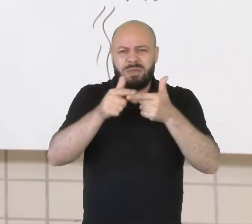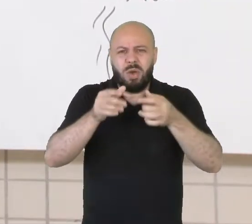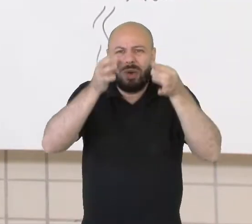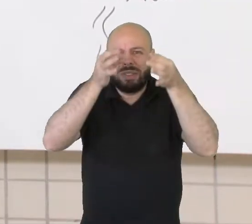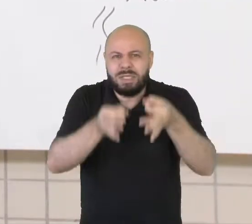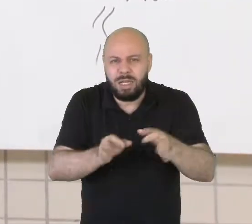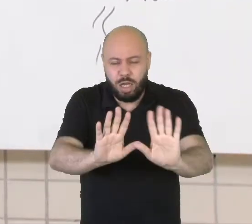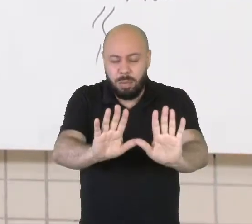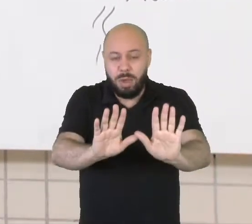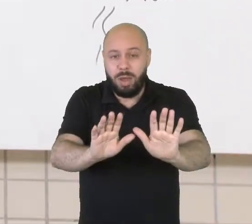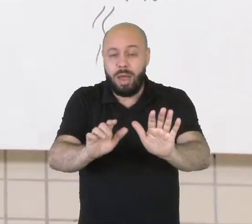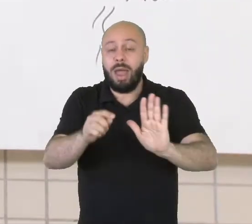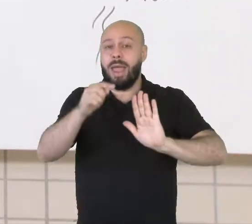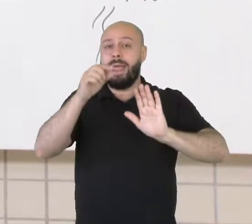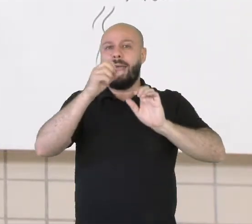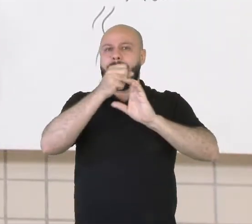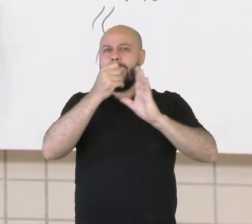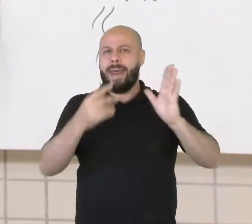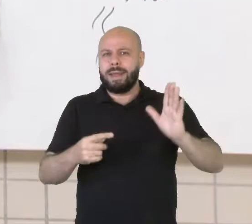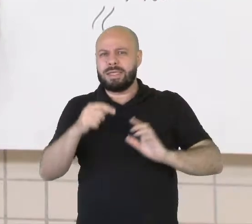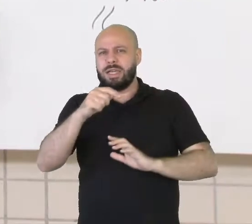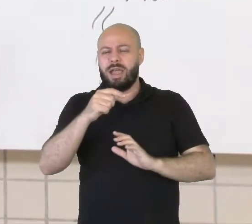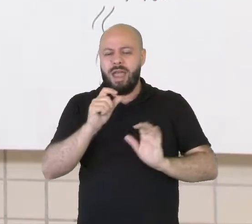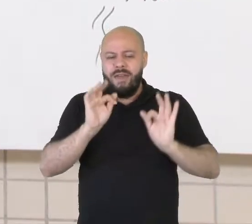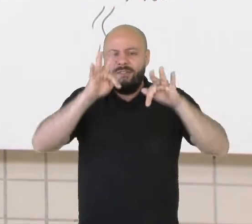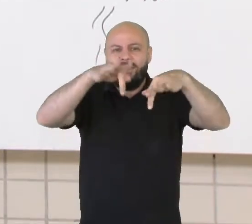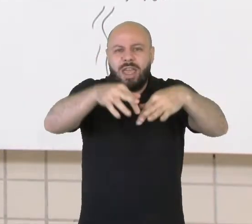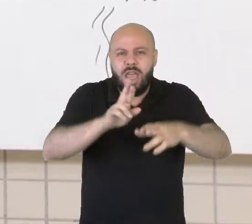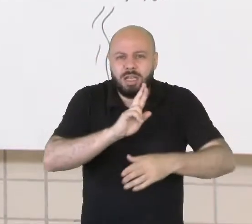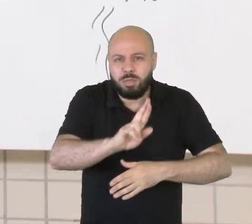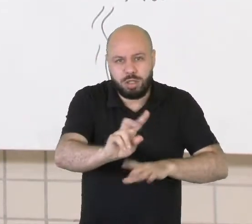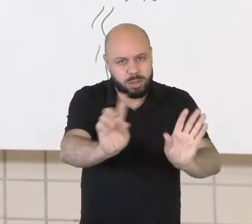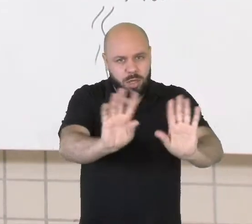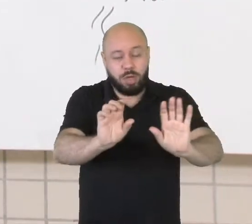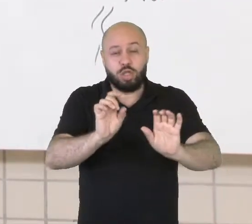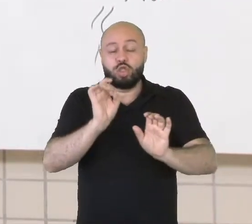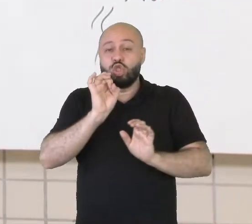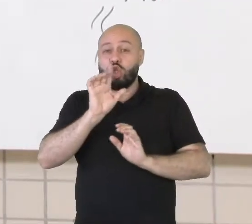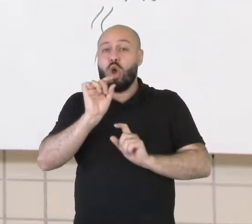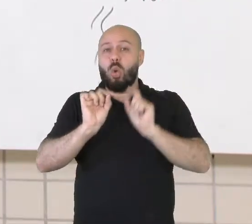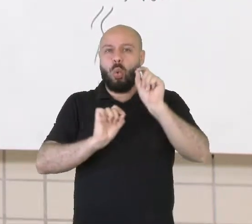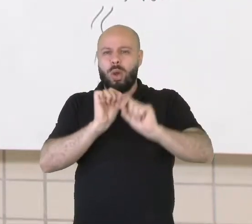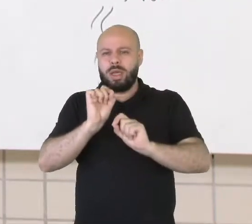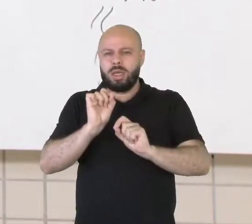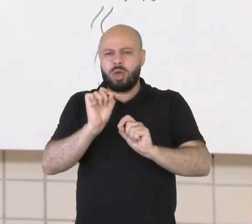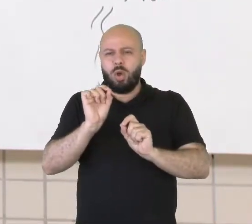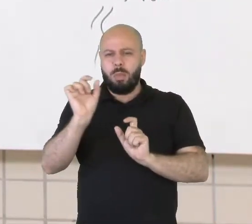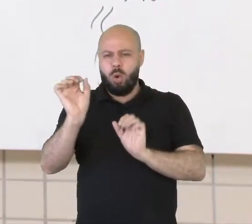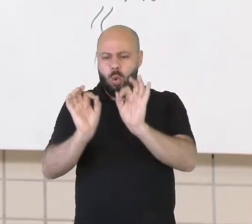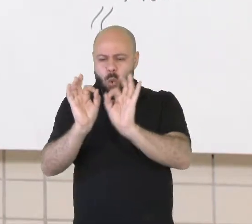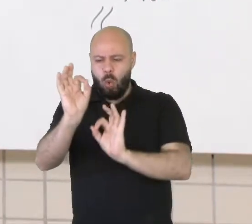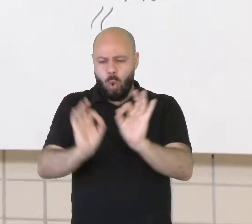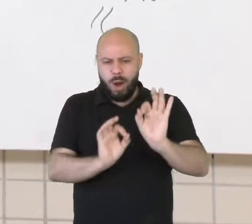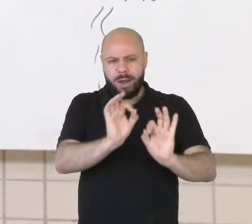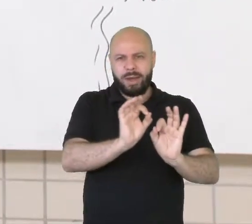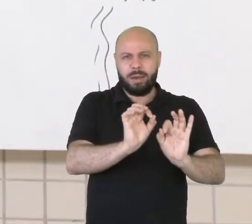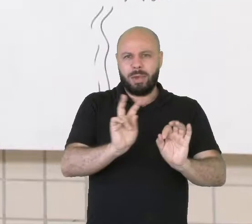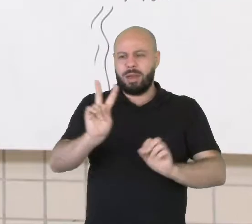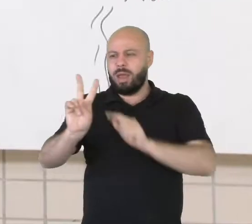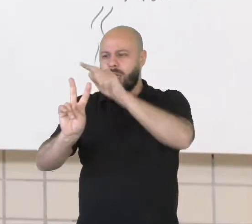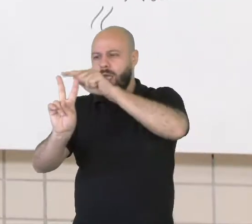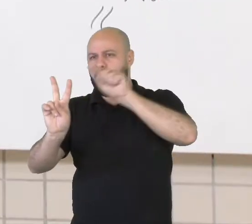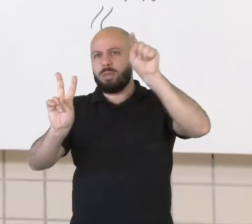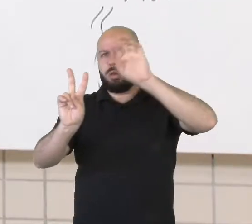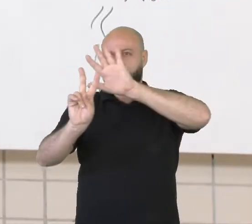de estudar propriedades não é chegar no valor final, mas simplesmente mexer nessa cara de raiz e deixar